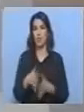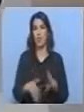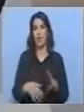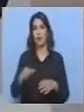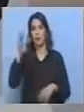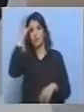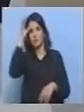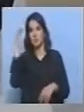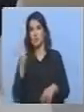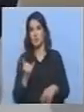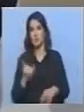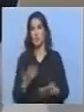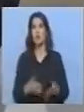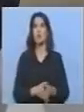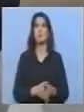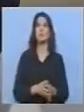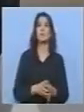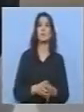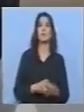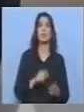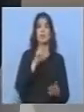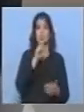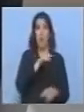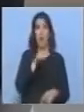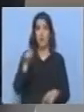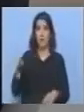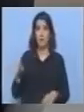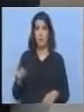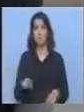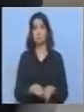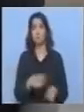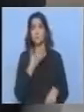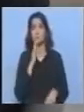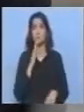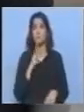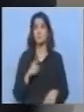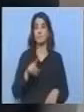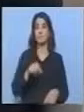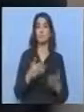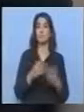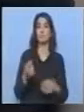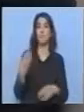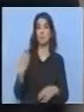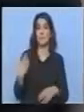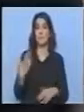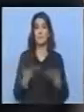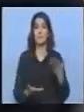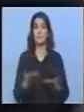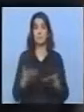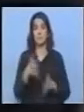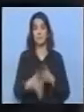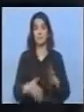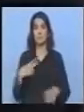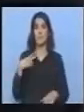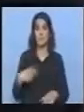e daquilo que vão potenciar, conforme até recentes estudos da Confederação da Indústria